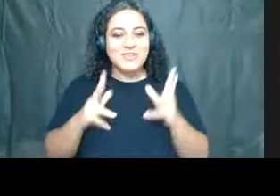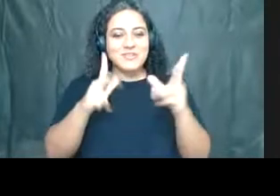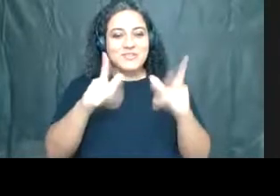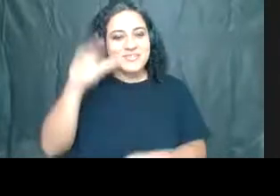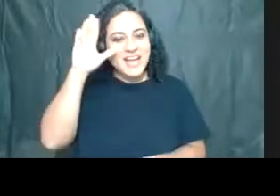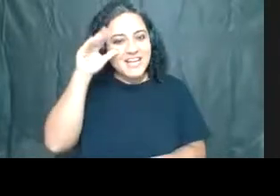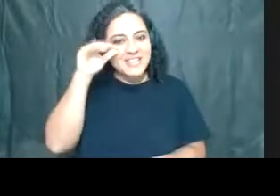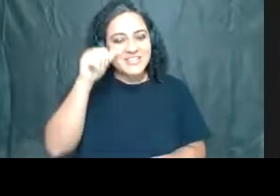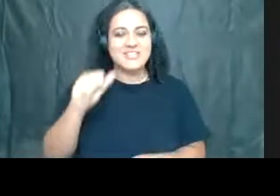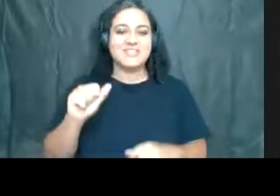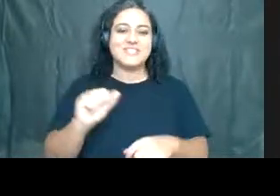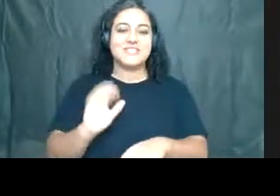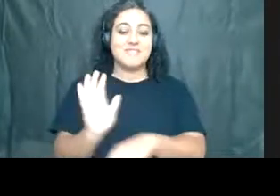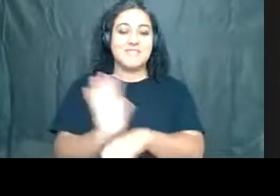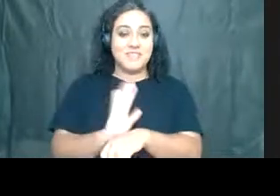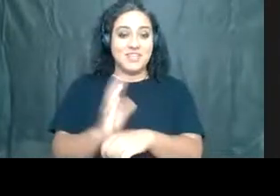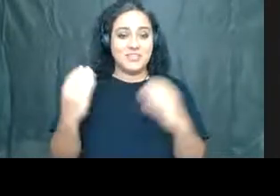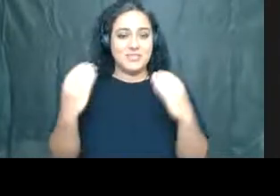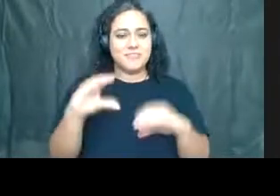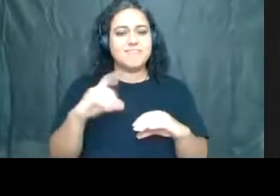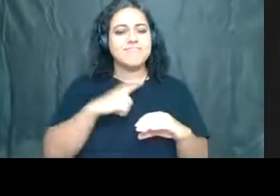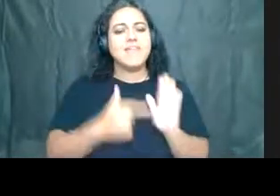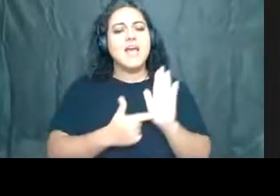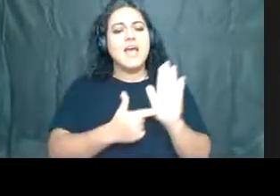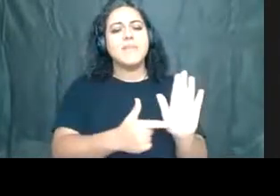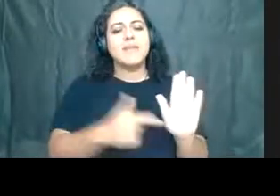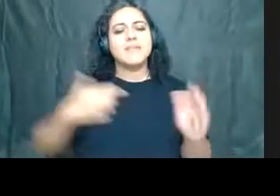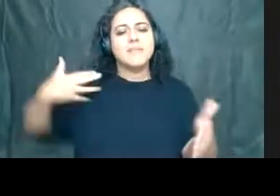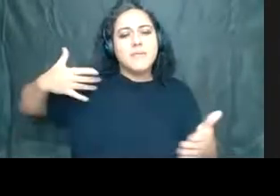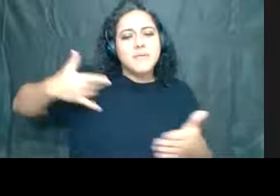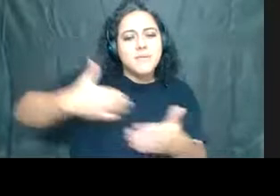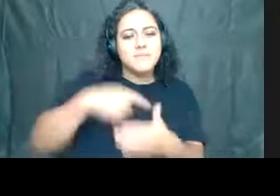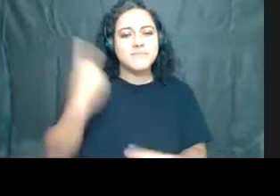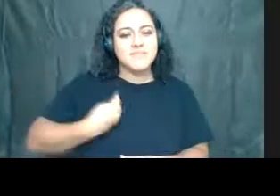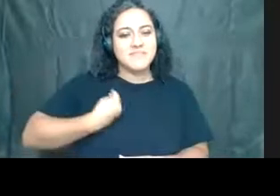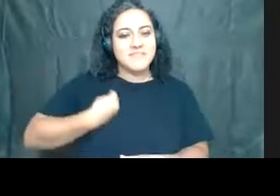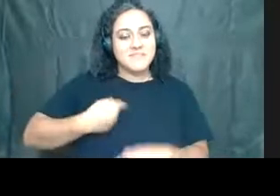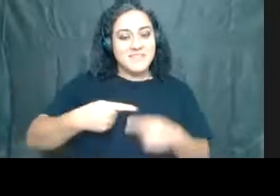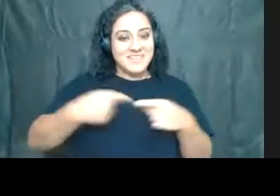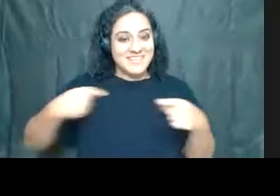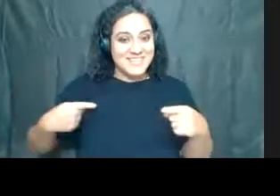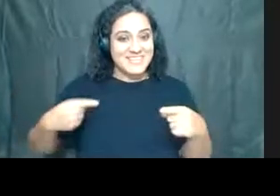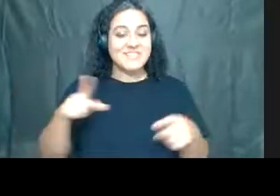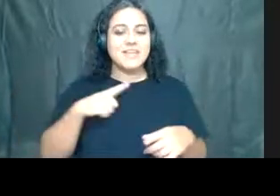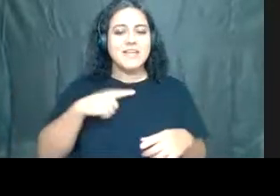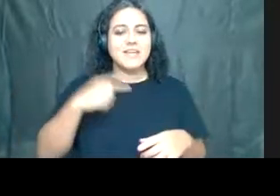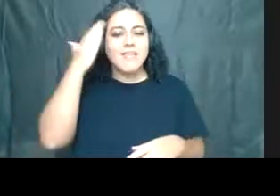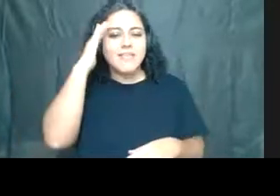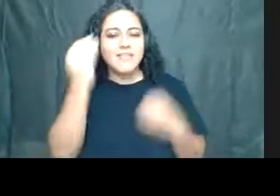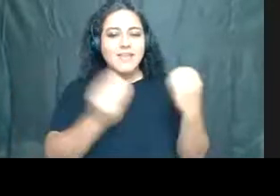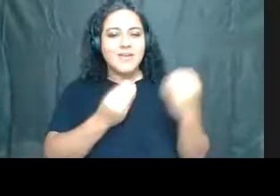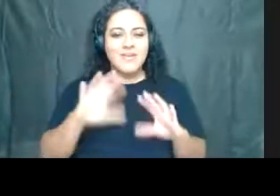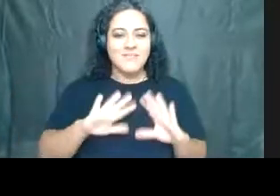assistirmos ao vídeo que apresenta um pouquinho do que vivemos nesses últimos dias e nos dá a dimensão deste